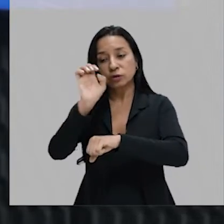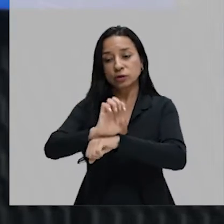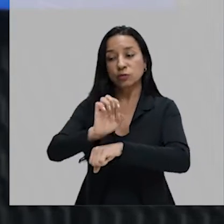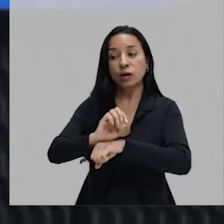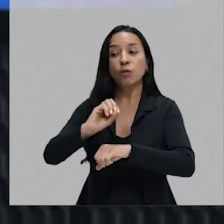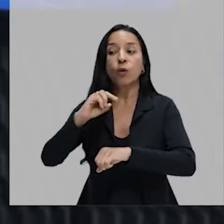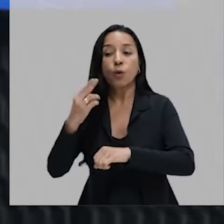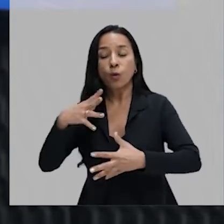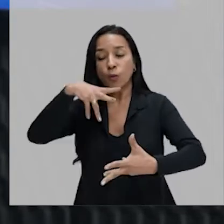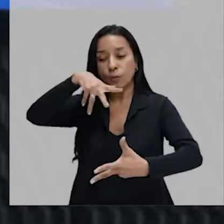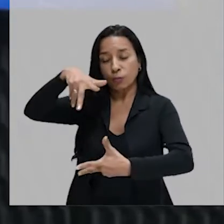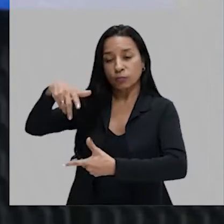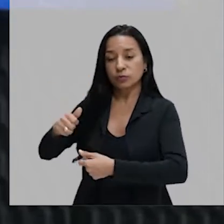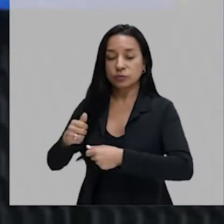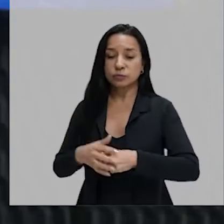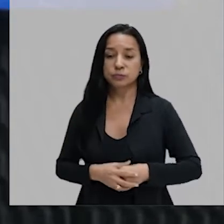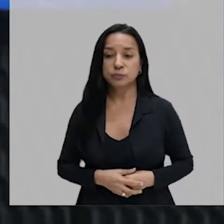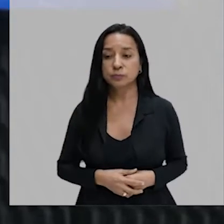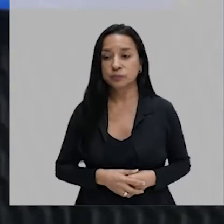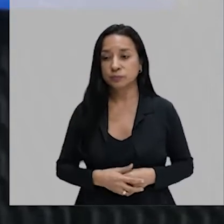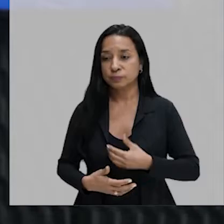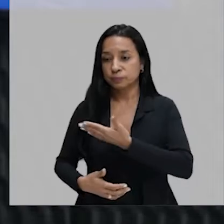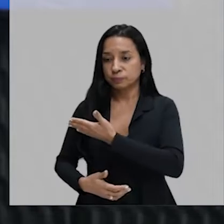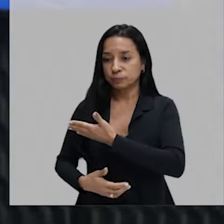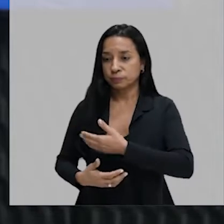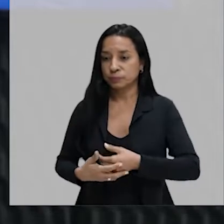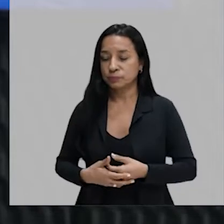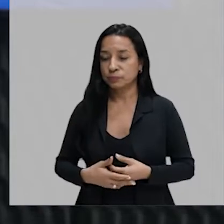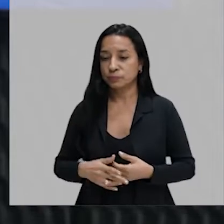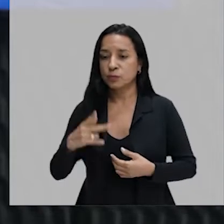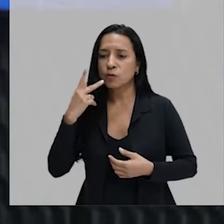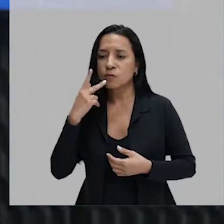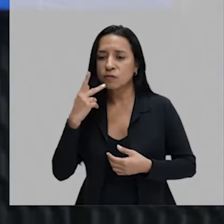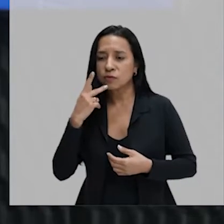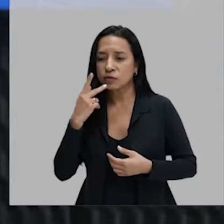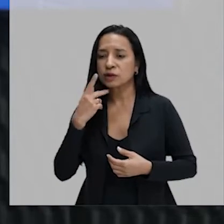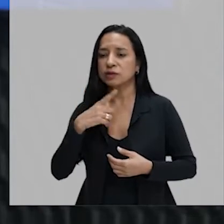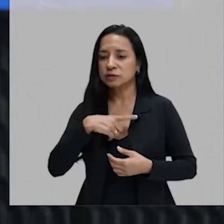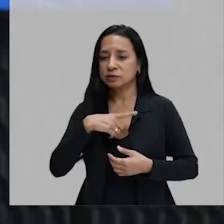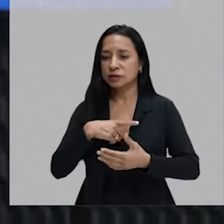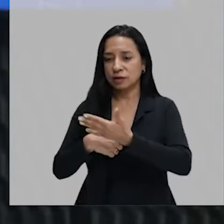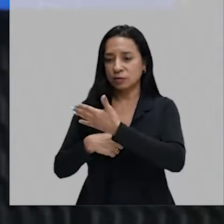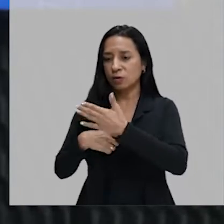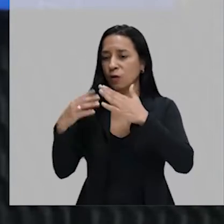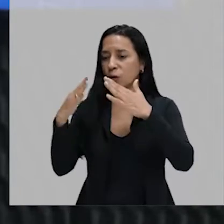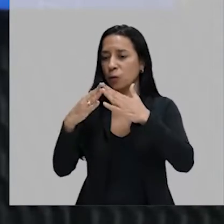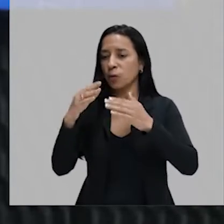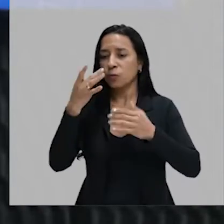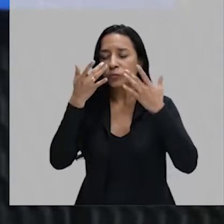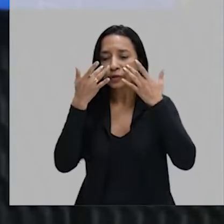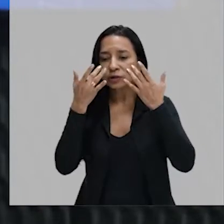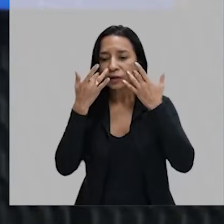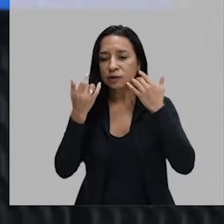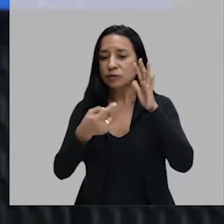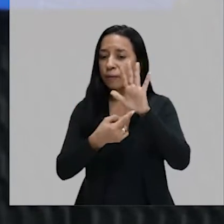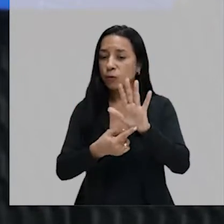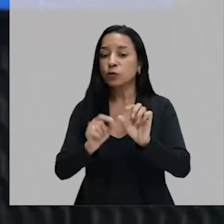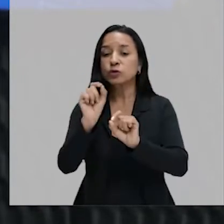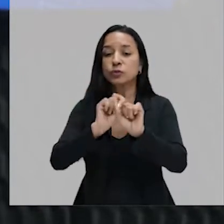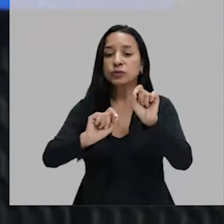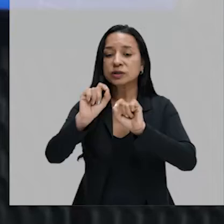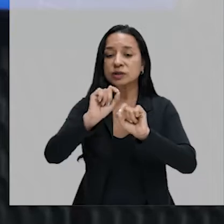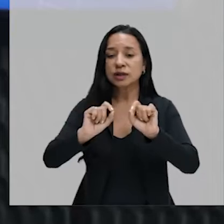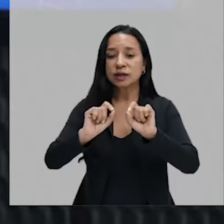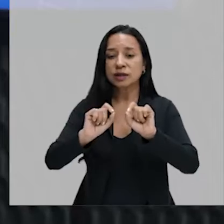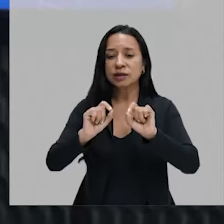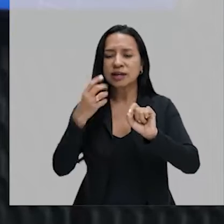mundial. Teatro José de Alencar, em Fortaleza, no Ceará. A imagem, por si só, já diz o que é. Internamente, ele é